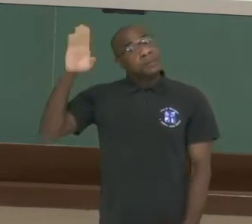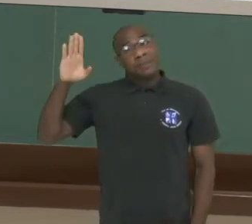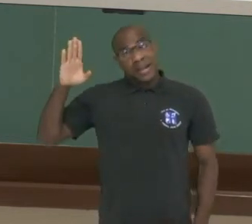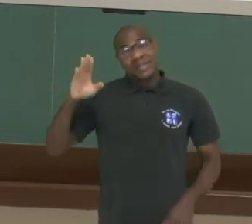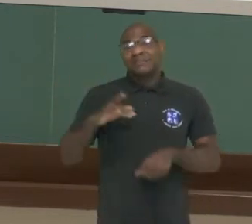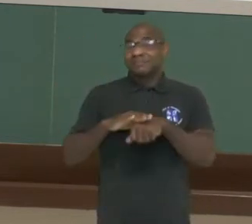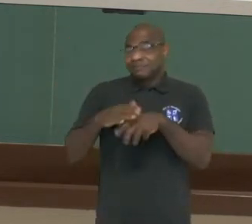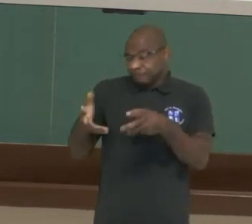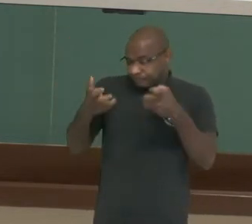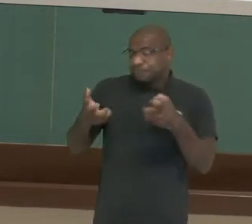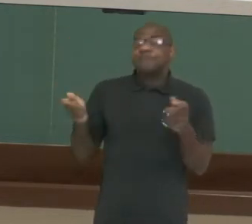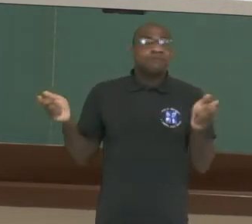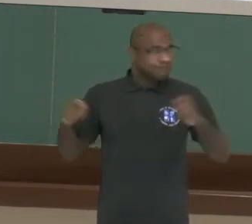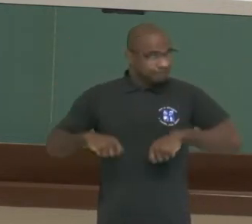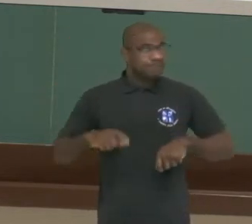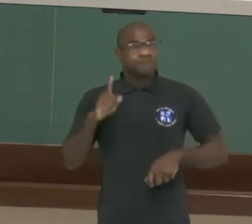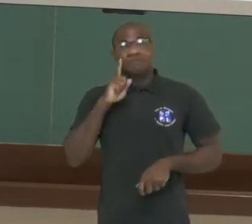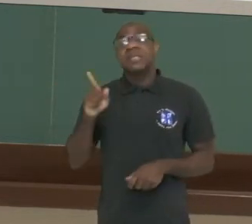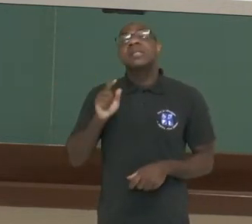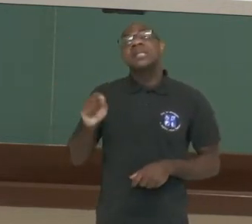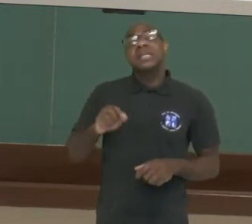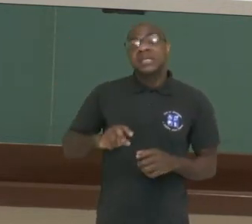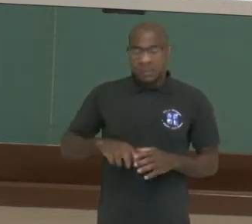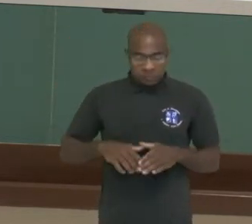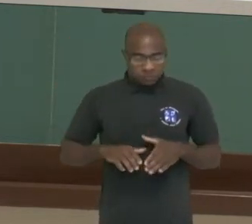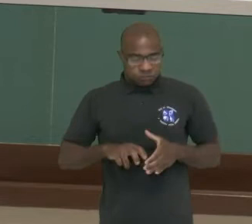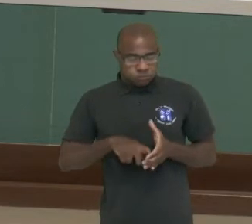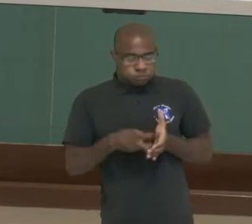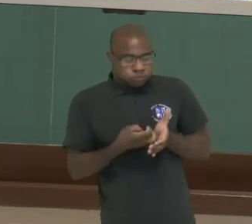sintomas citados quando esse indivíduo